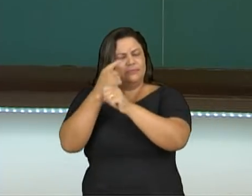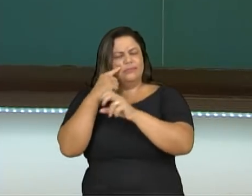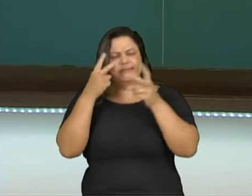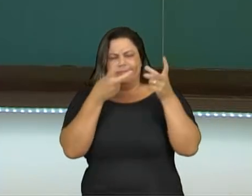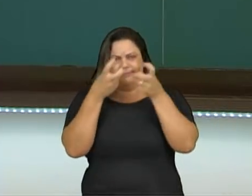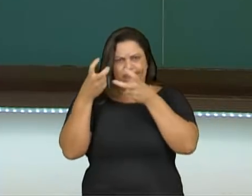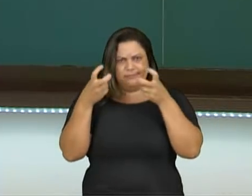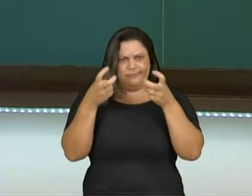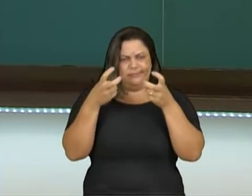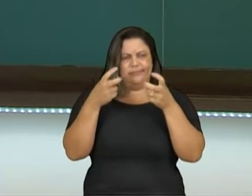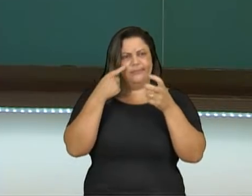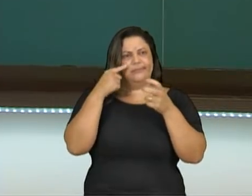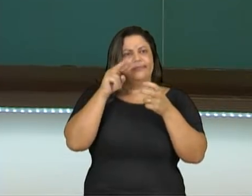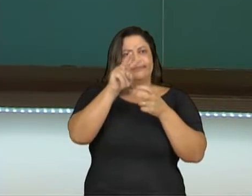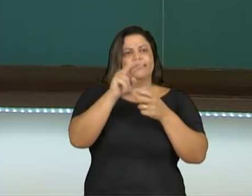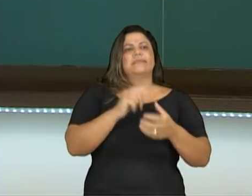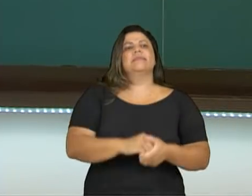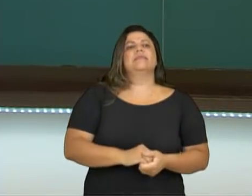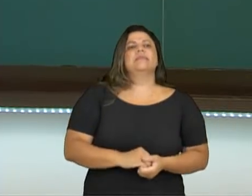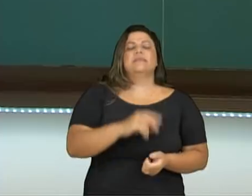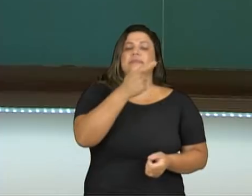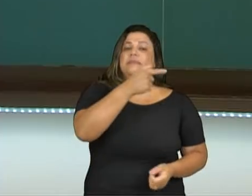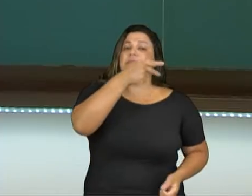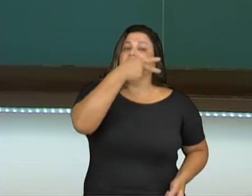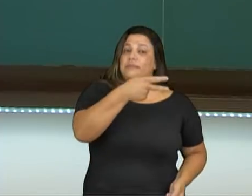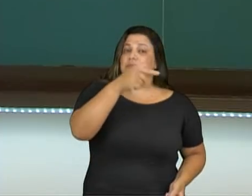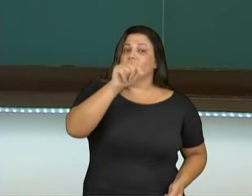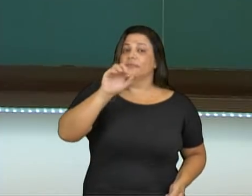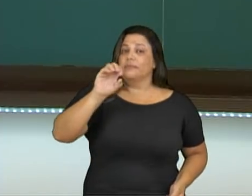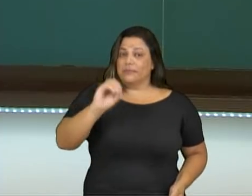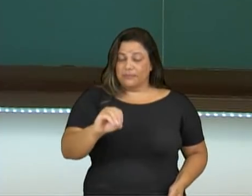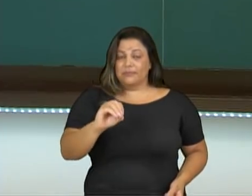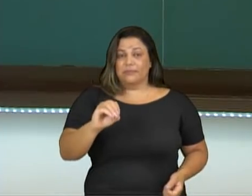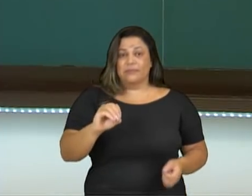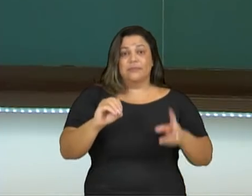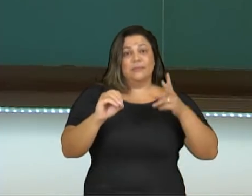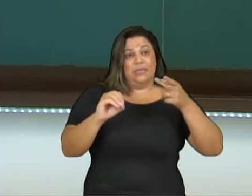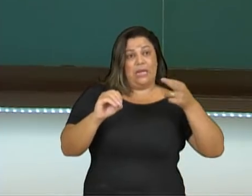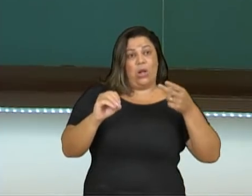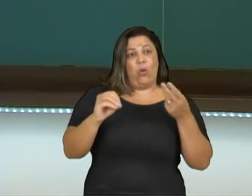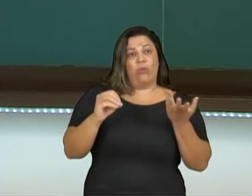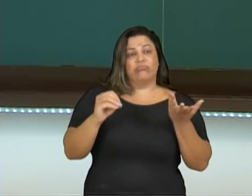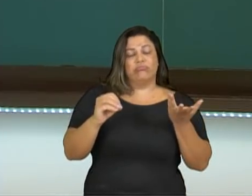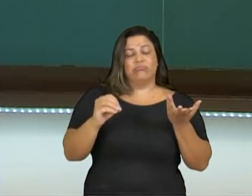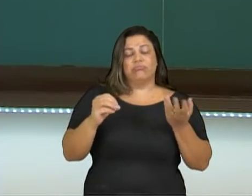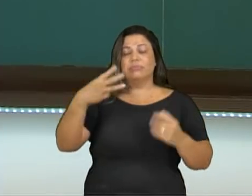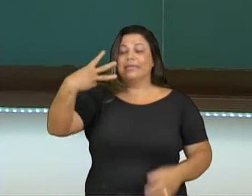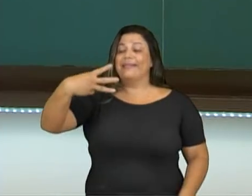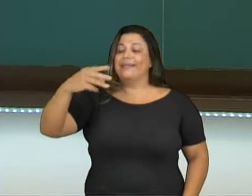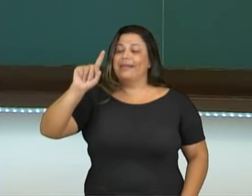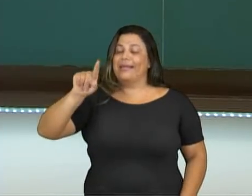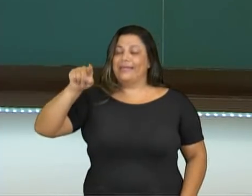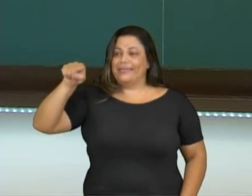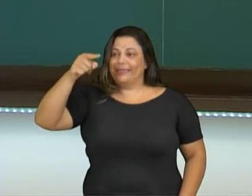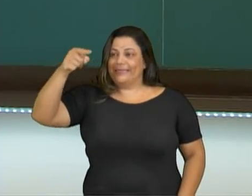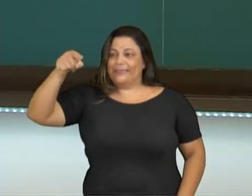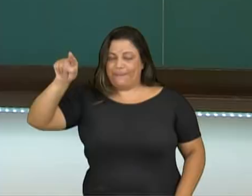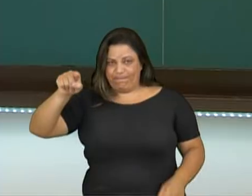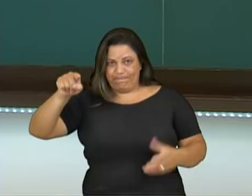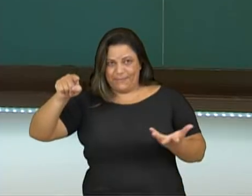né? Então o 270 graus vai equivaler a 3 pi sobre 2 radianos. E